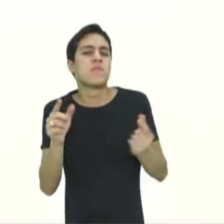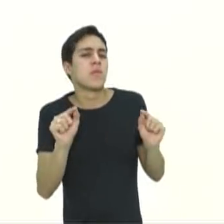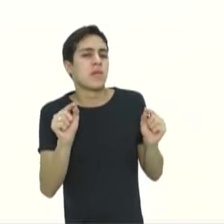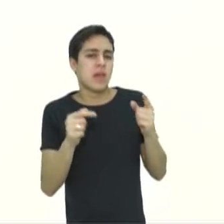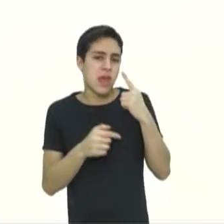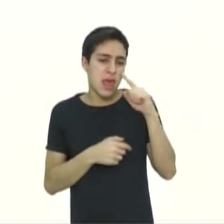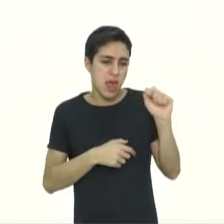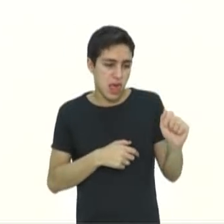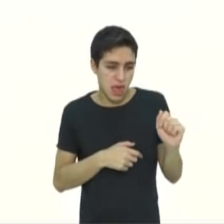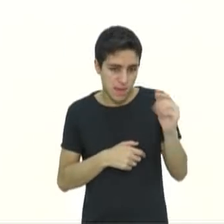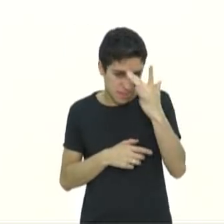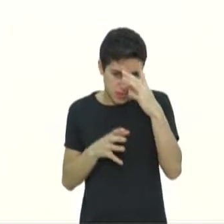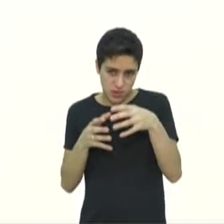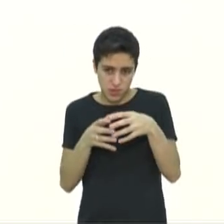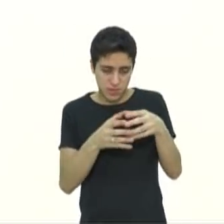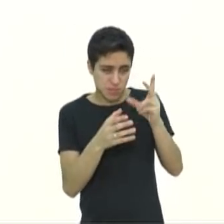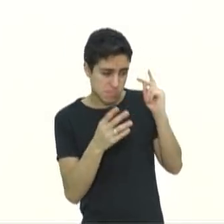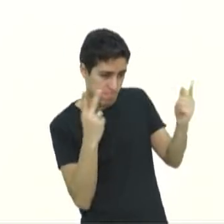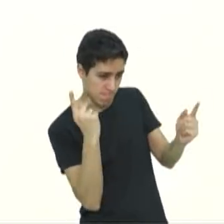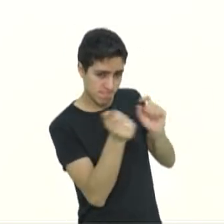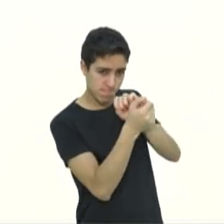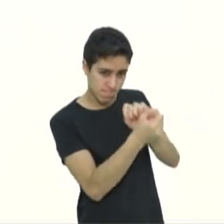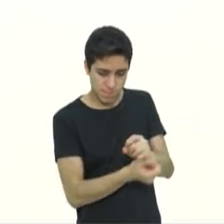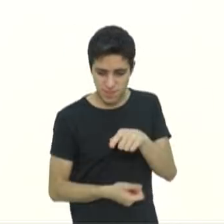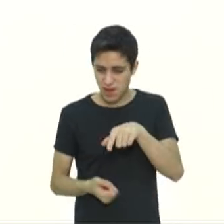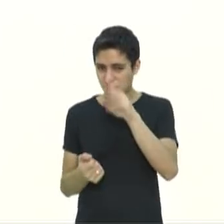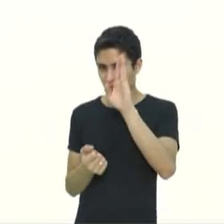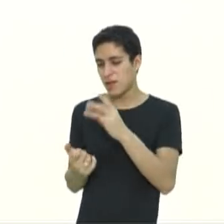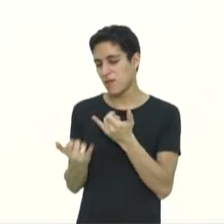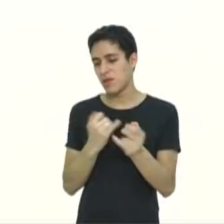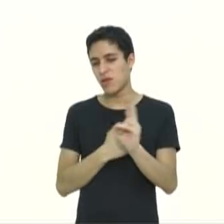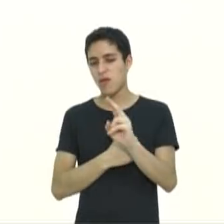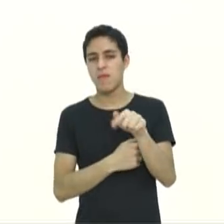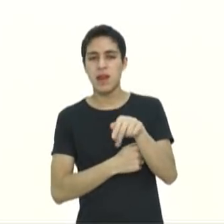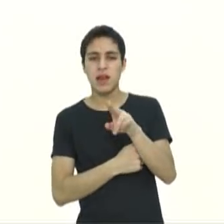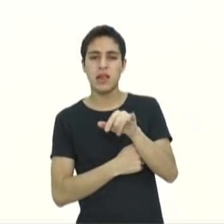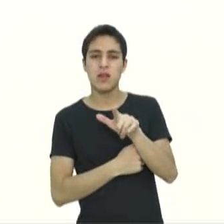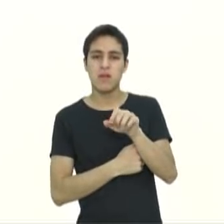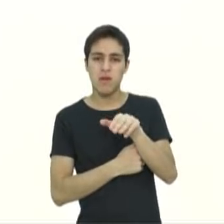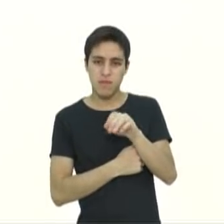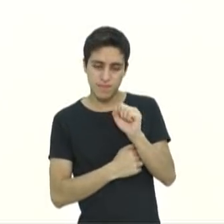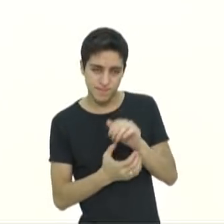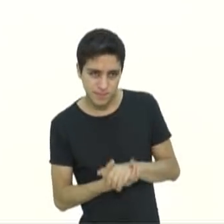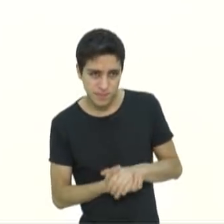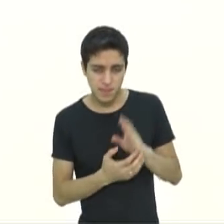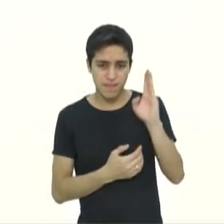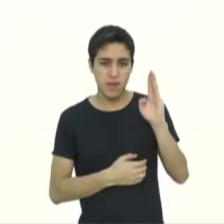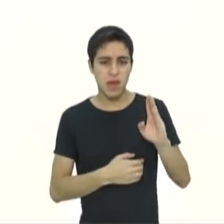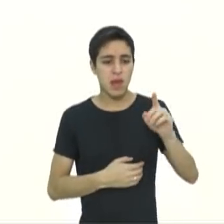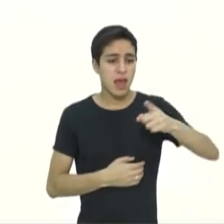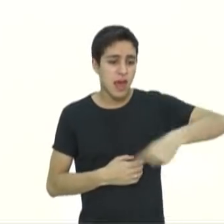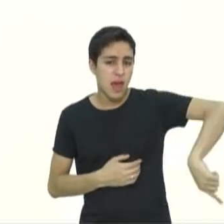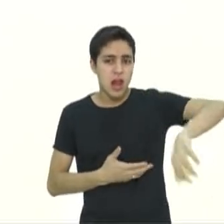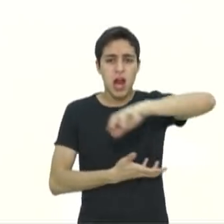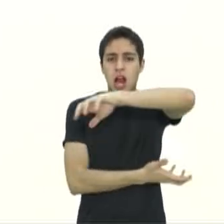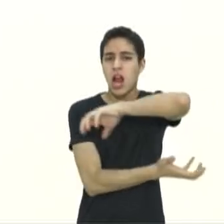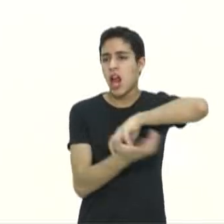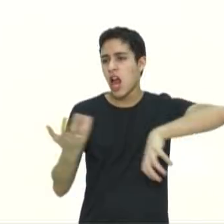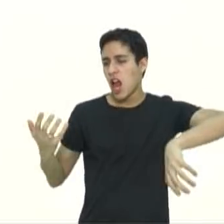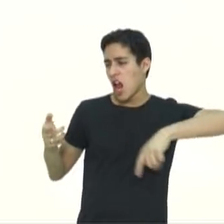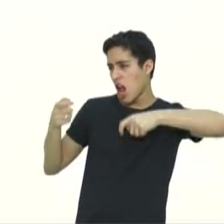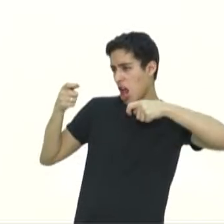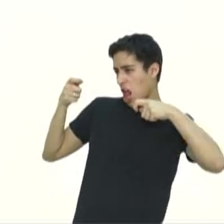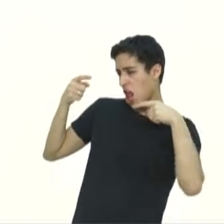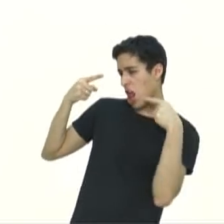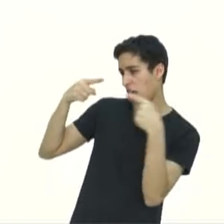escravos fugitivos, também chamados no Brasil de quilombos. B. Rebeliões armadas contra a